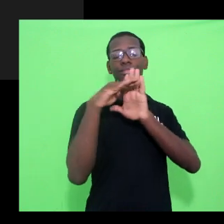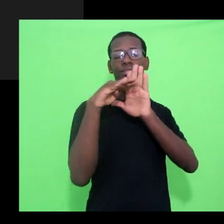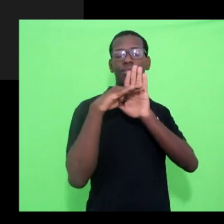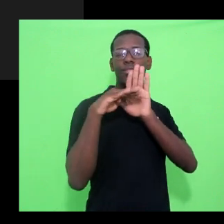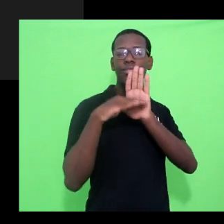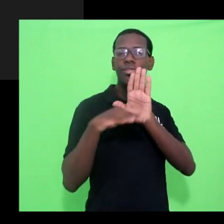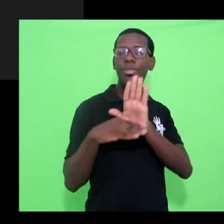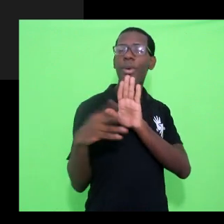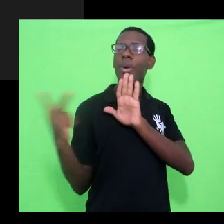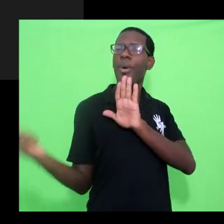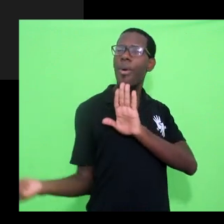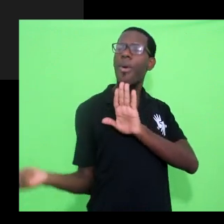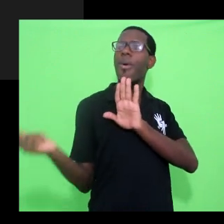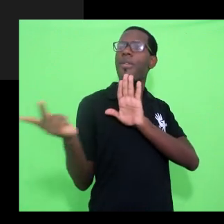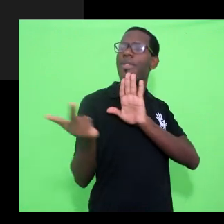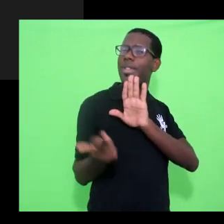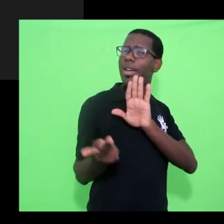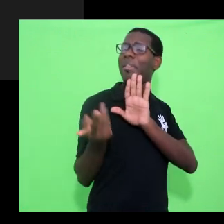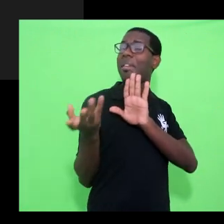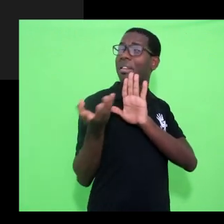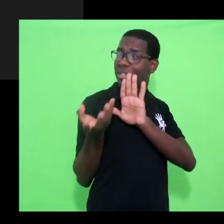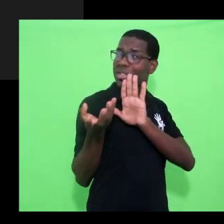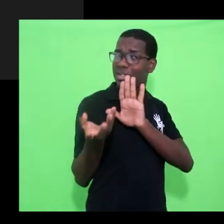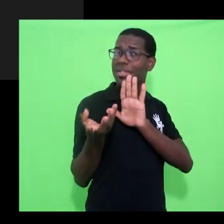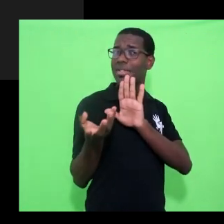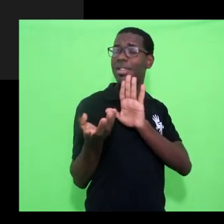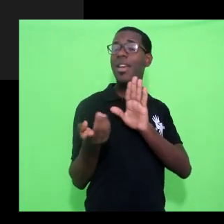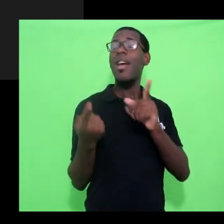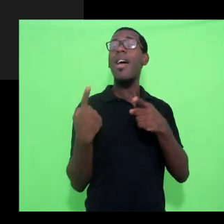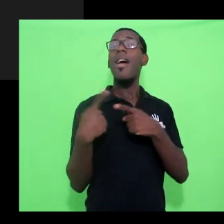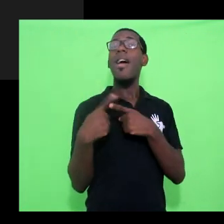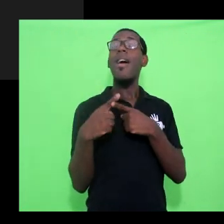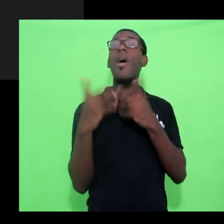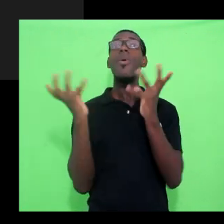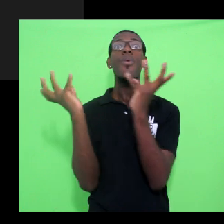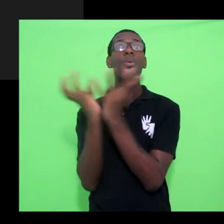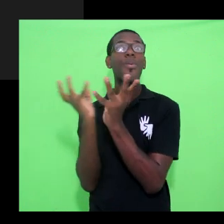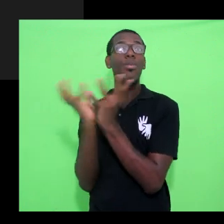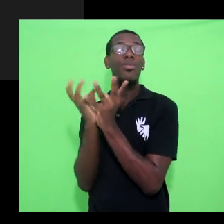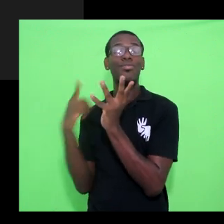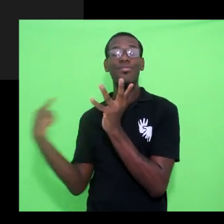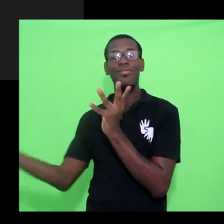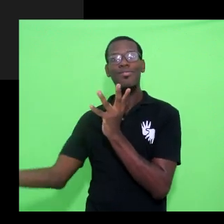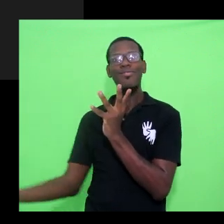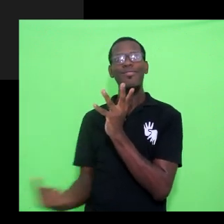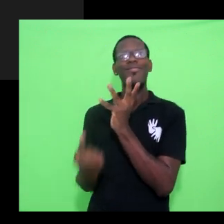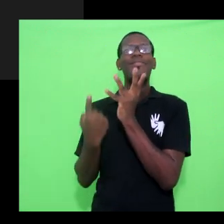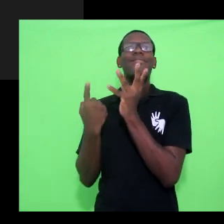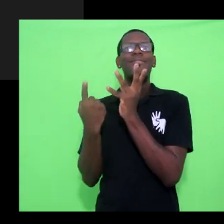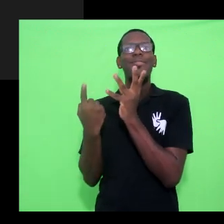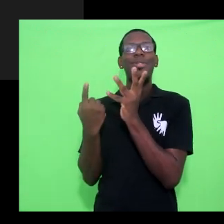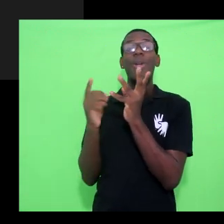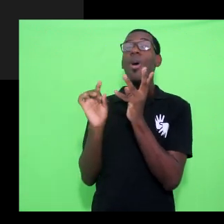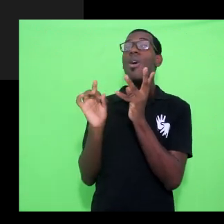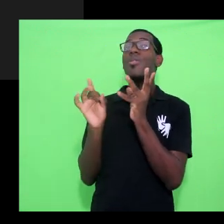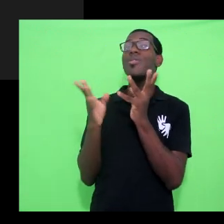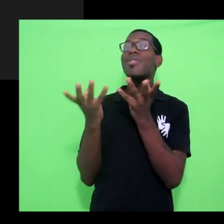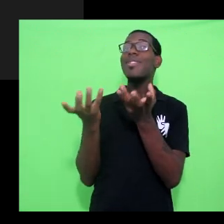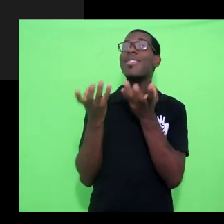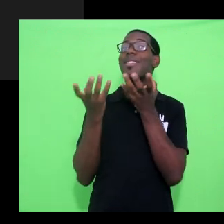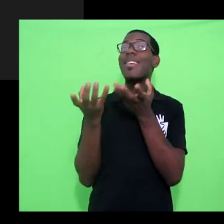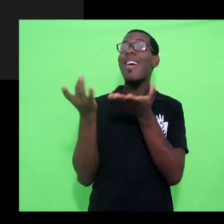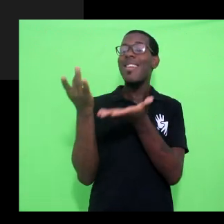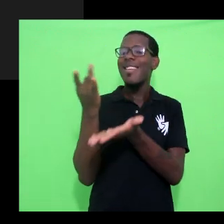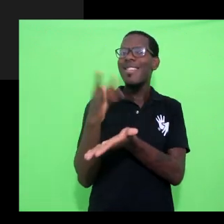Lavoura, convidando quem interessasse. Aí veio esse grupo todo, que de fato só se interessou para assinar a